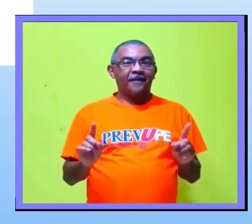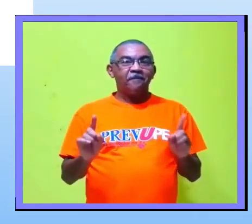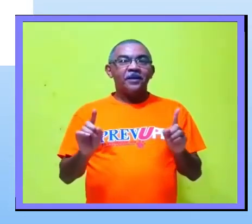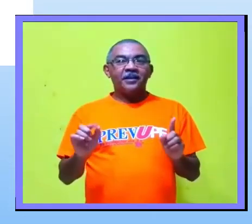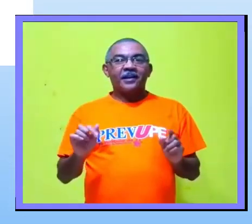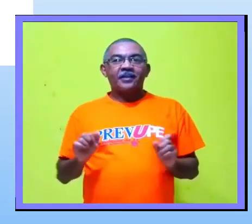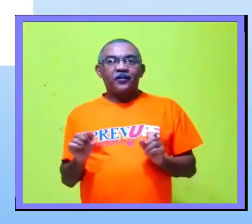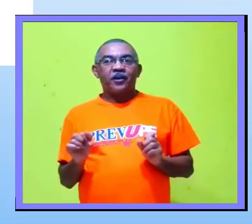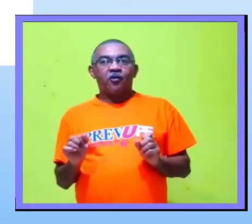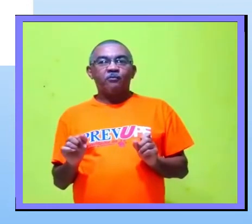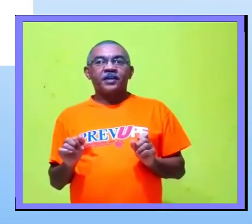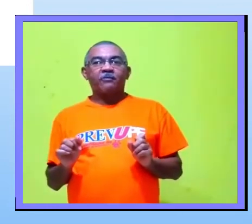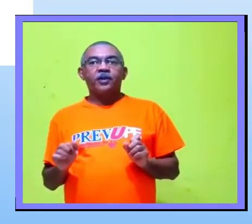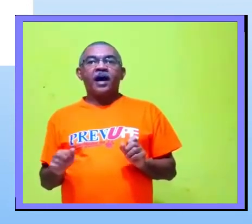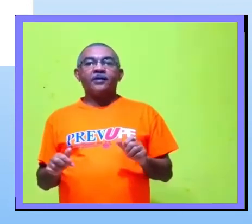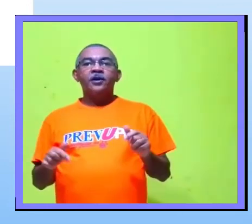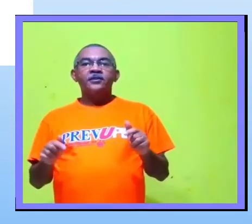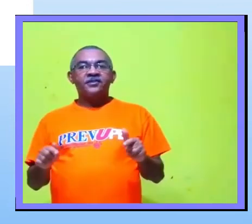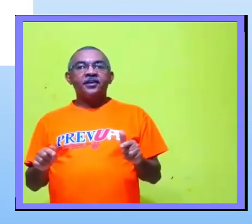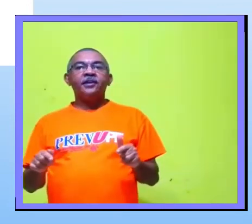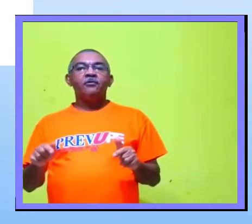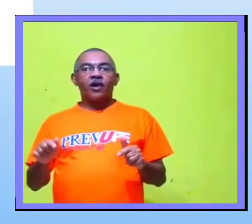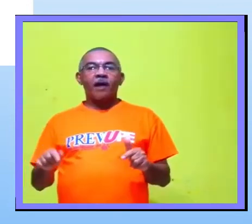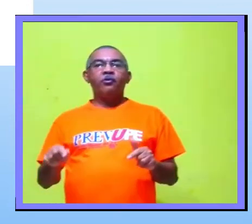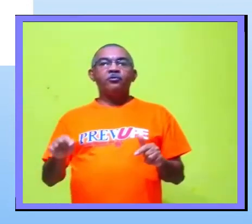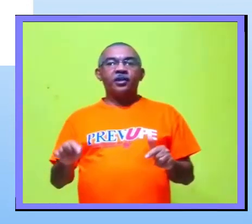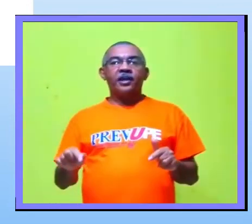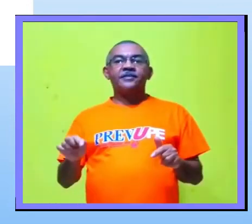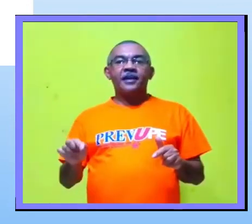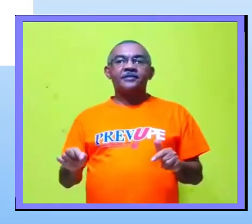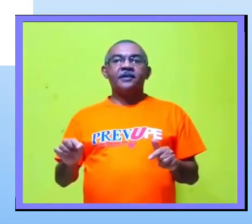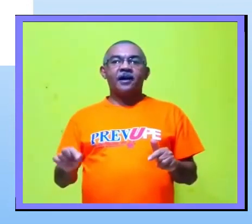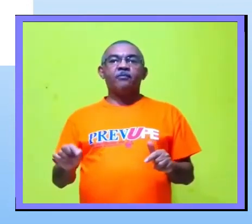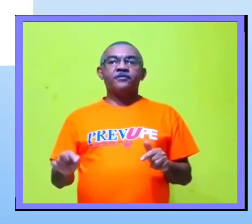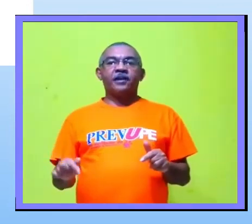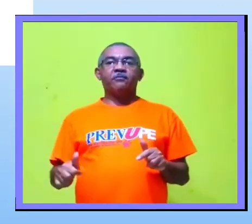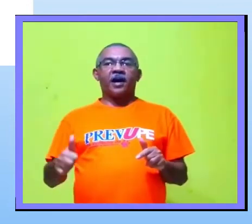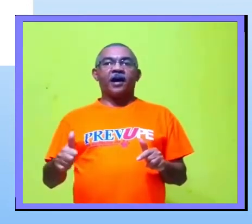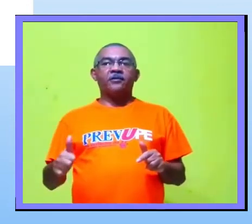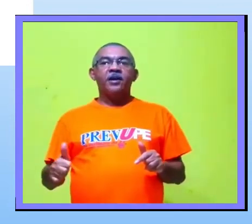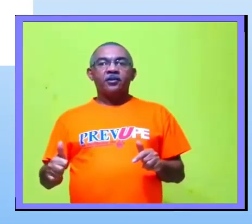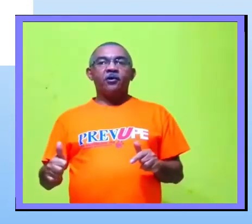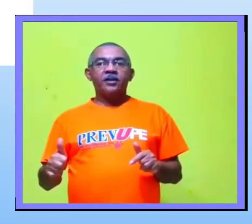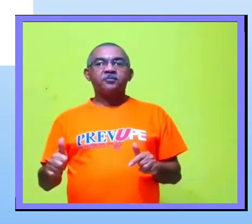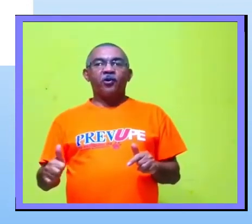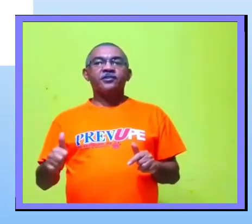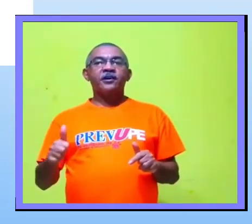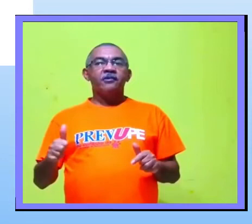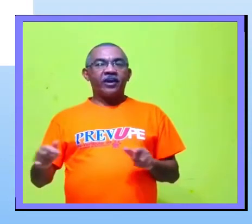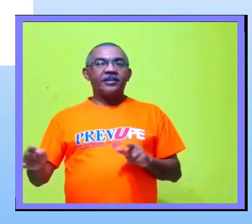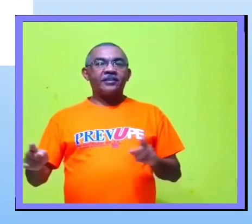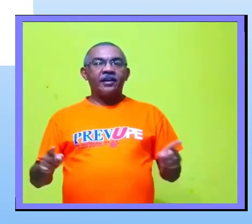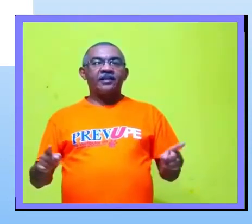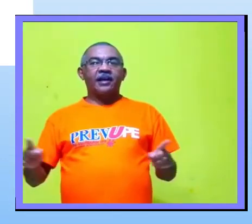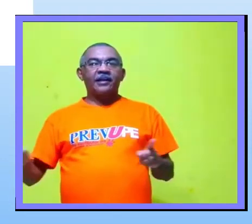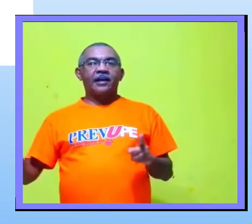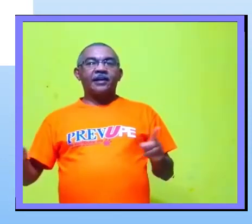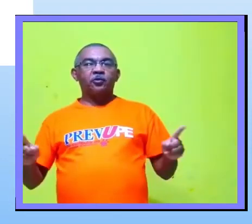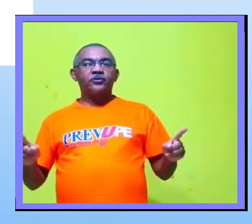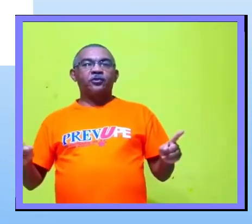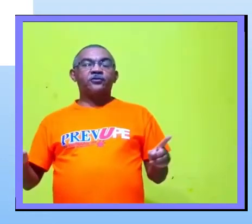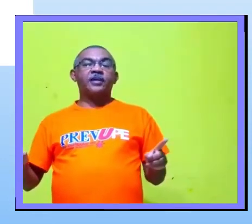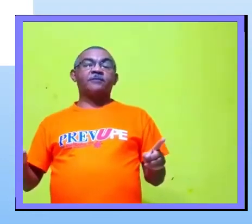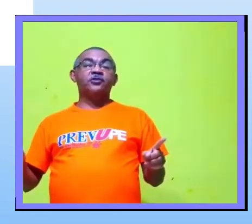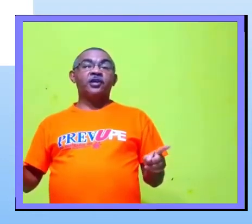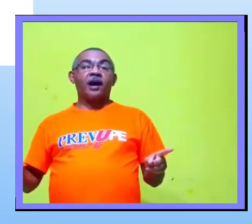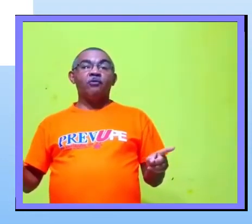3, né? Se classifica como secundário? Sim, o carbono 3 é sim carbono secundário. Então, resposta verdadeira, ele está ligado a